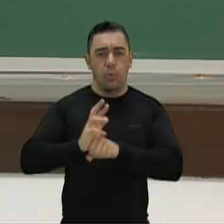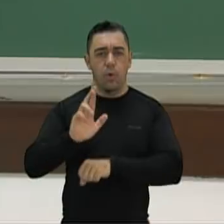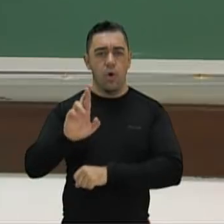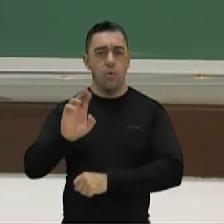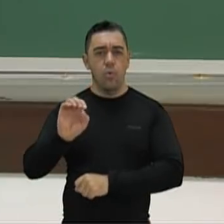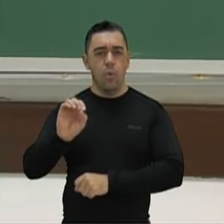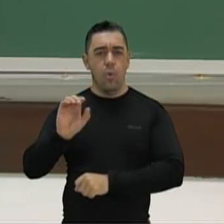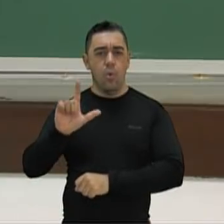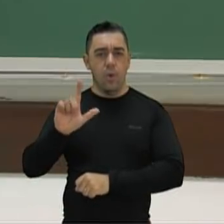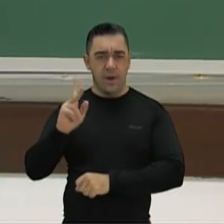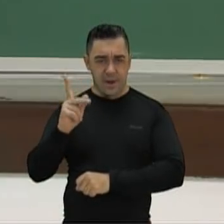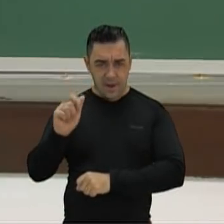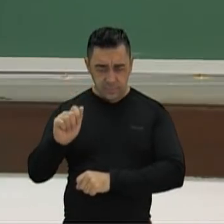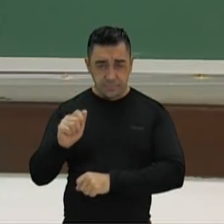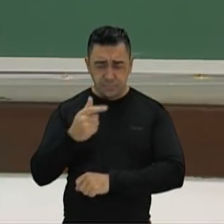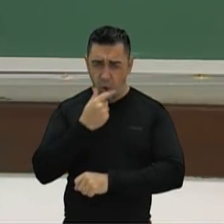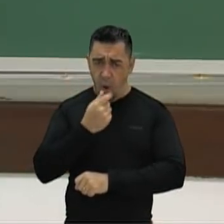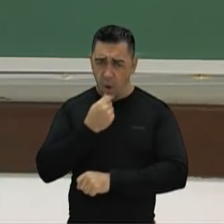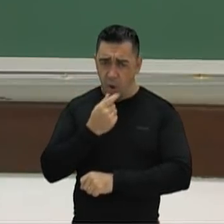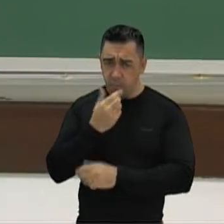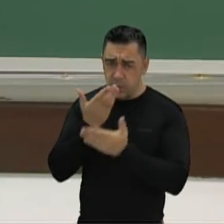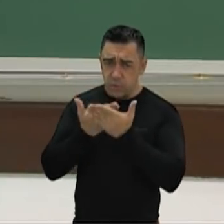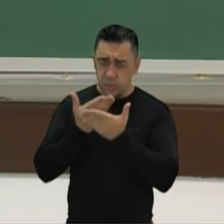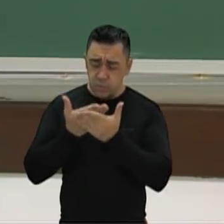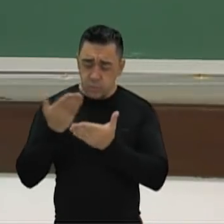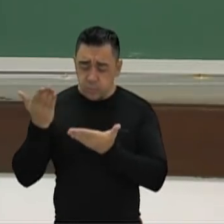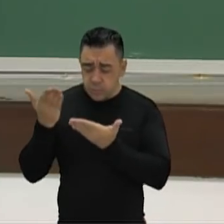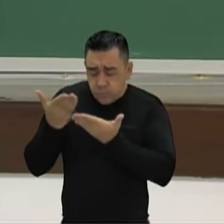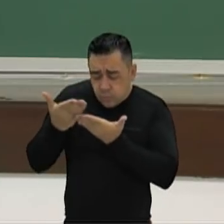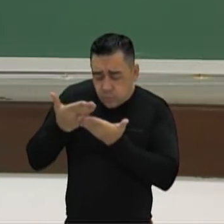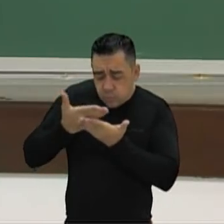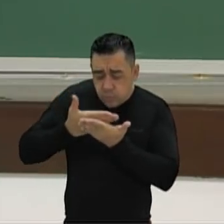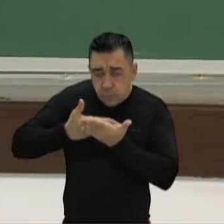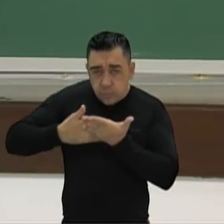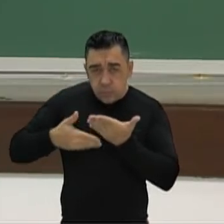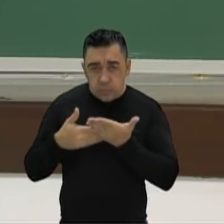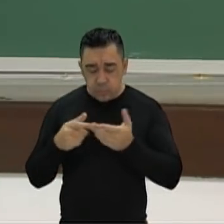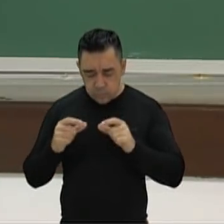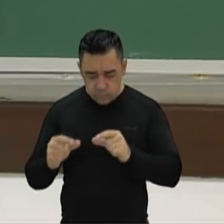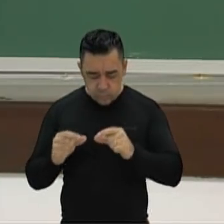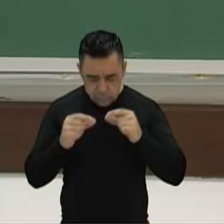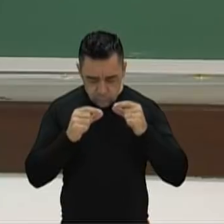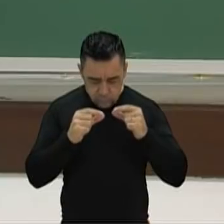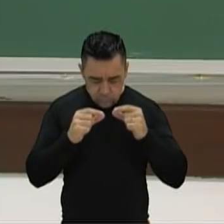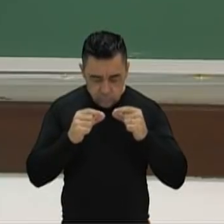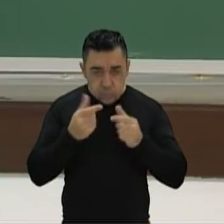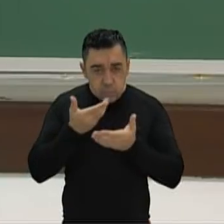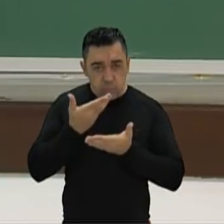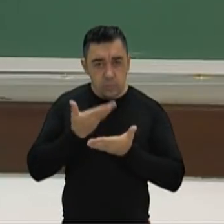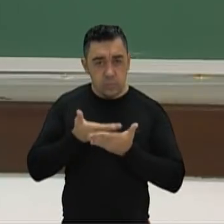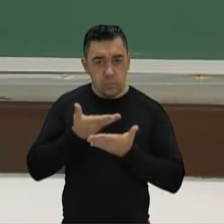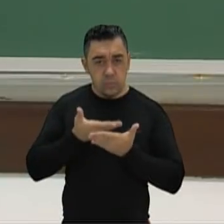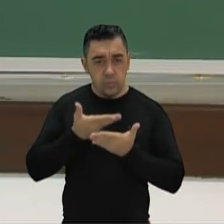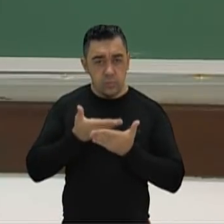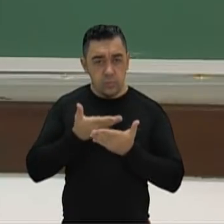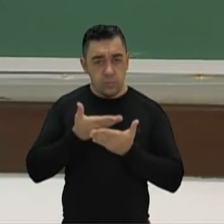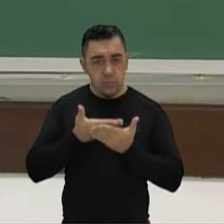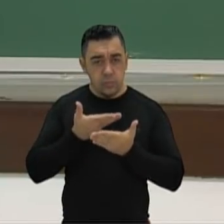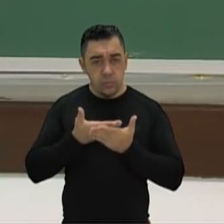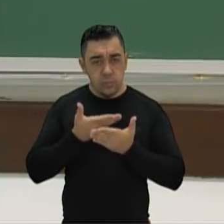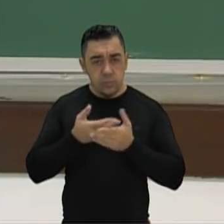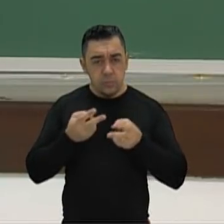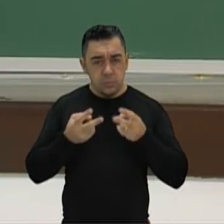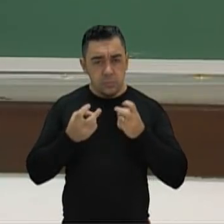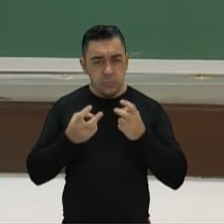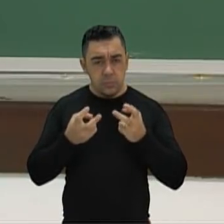E ele observou essa fatia lá da cortiça, da casca da cortiça, e ele observou